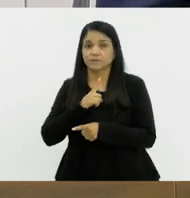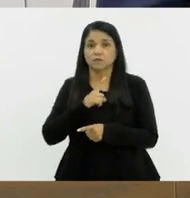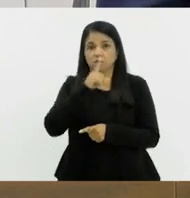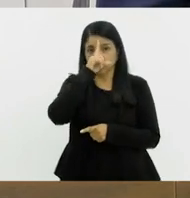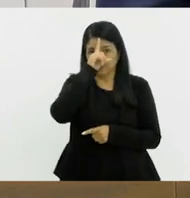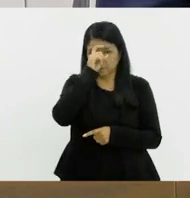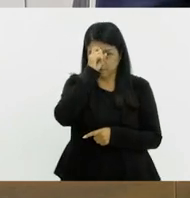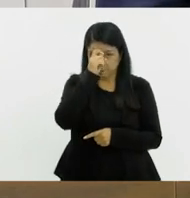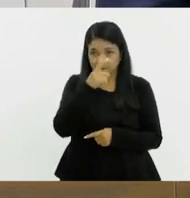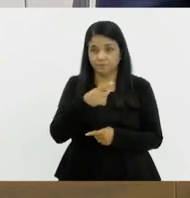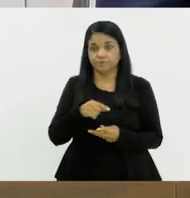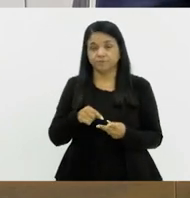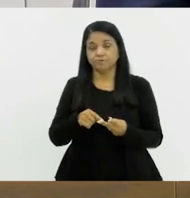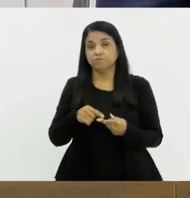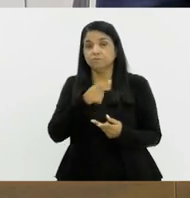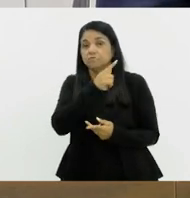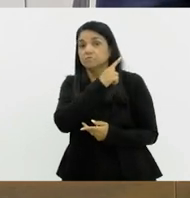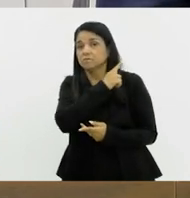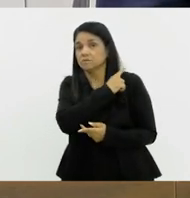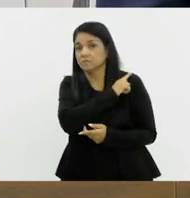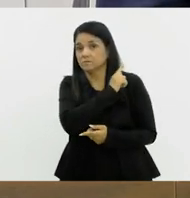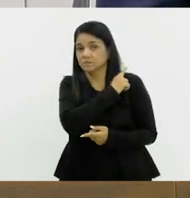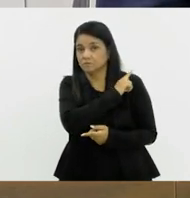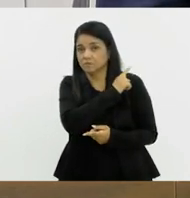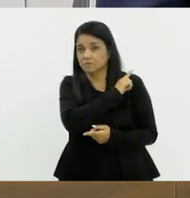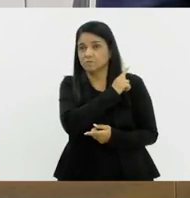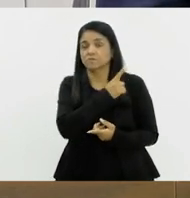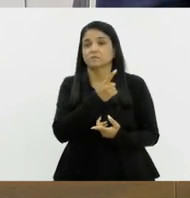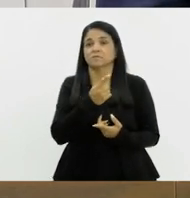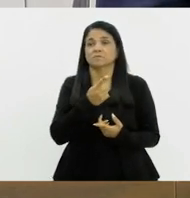hospitalar, gestão